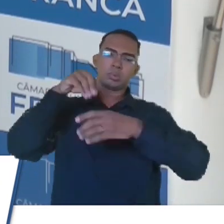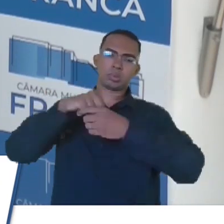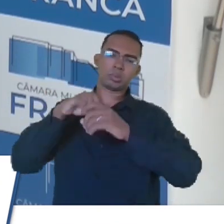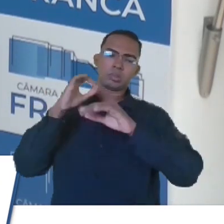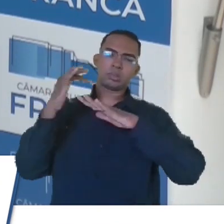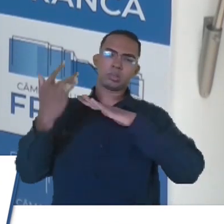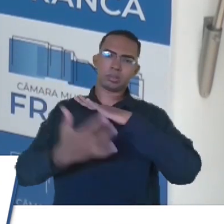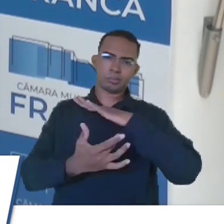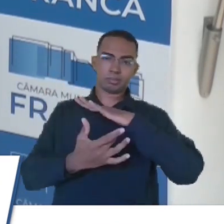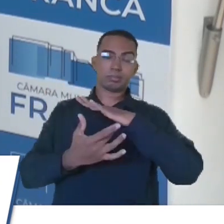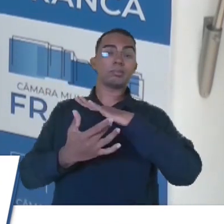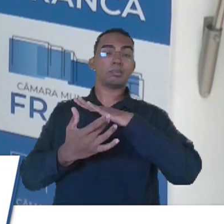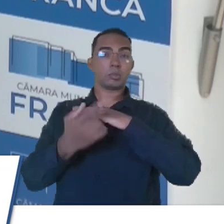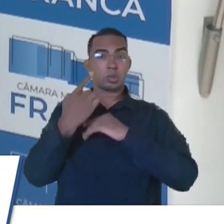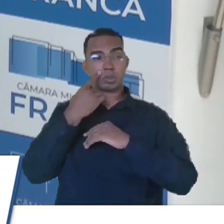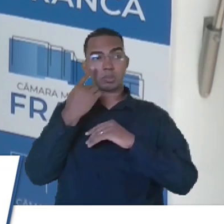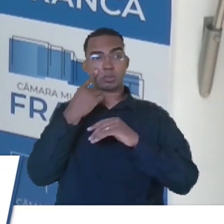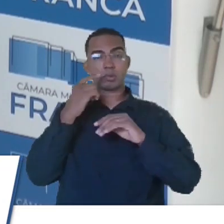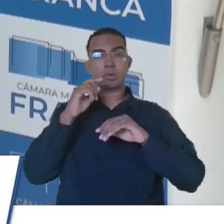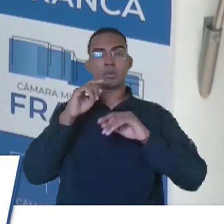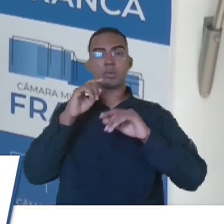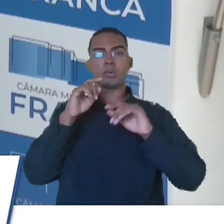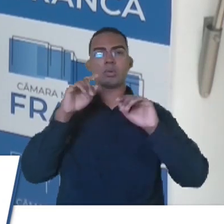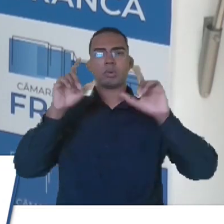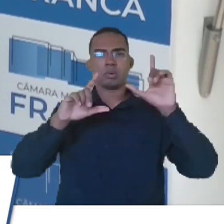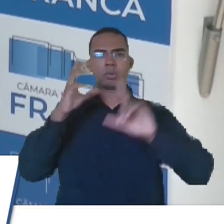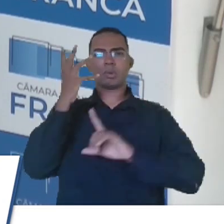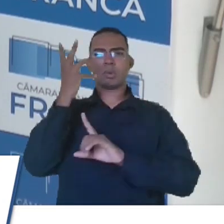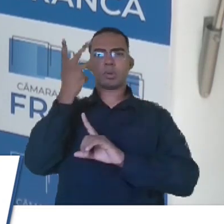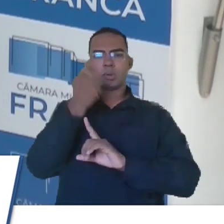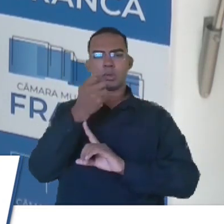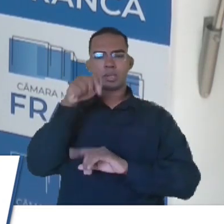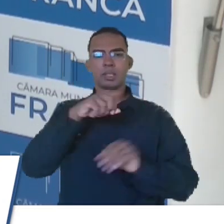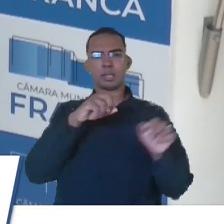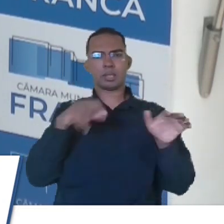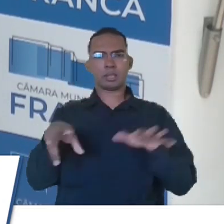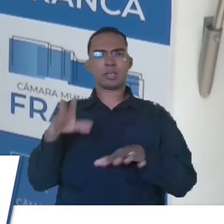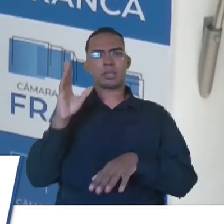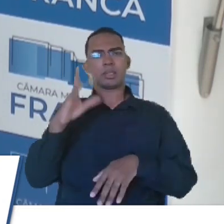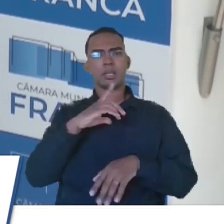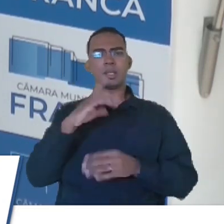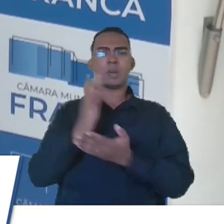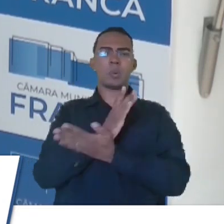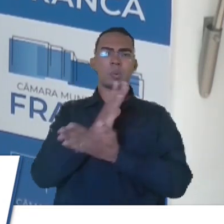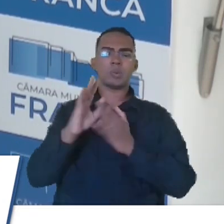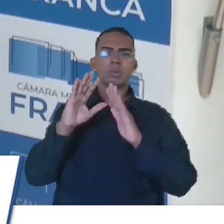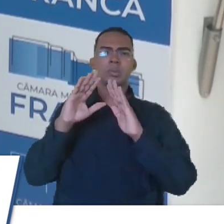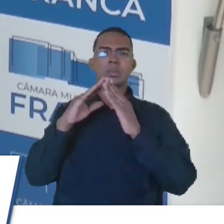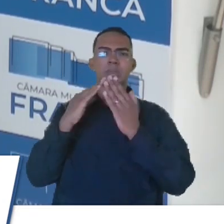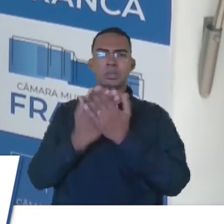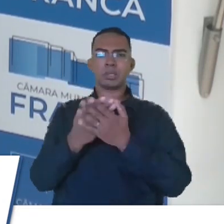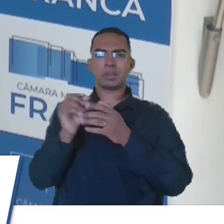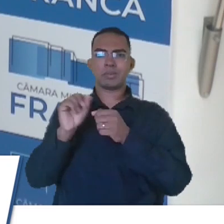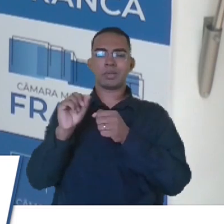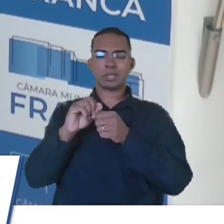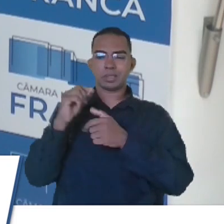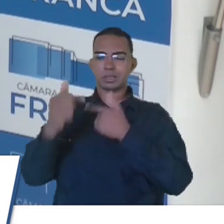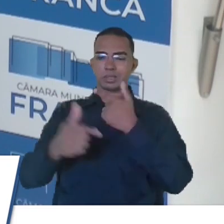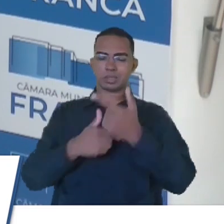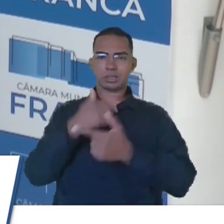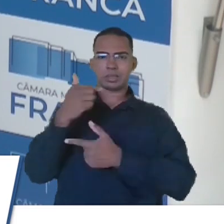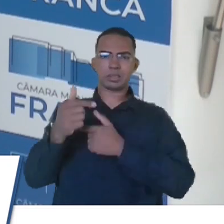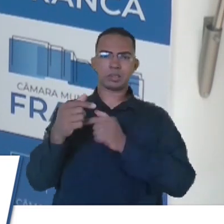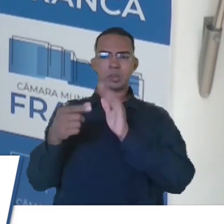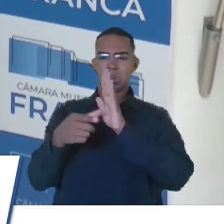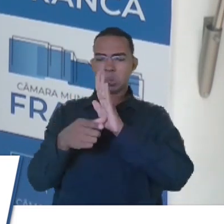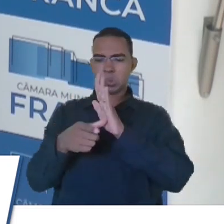E eu vi uma reportagem do Fantástico essa semana, que já existem algumas escolas que estão fazendo esse trabalho